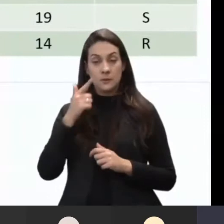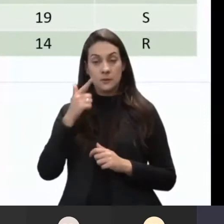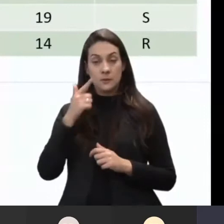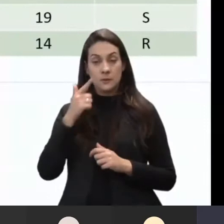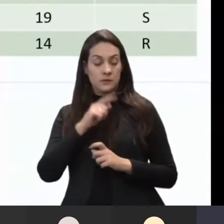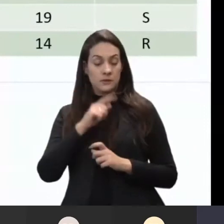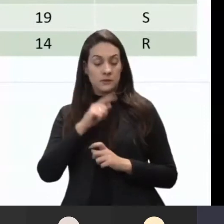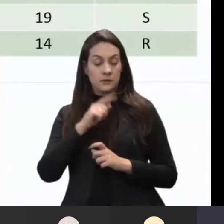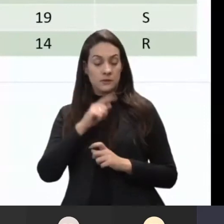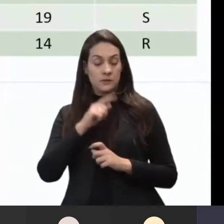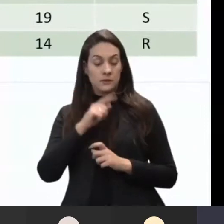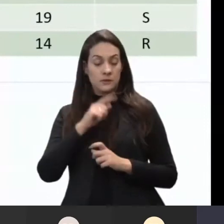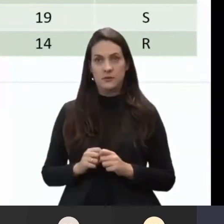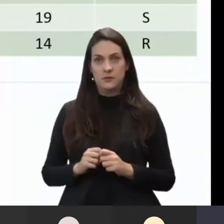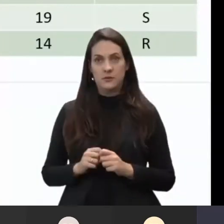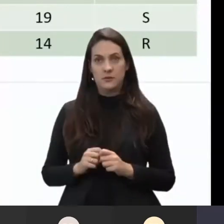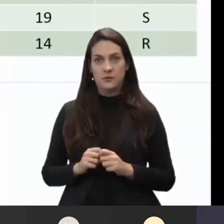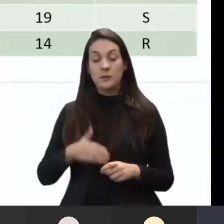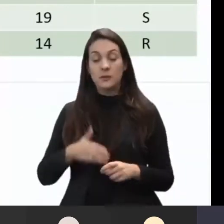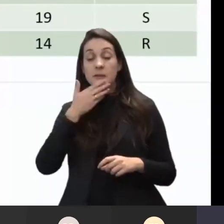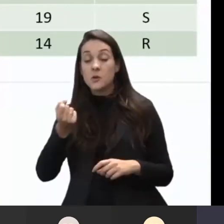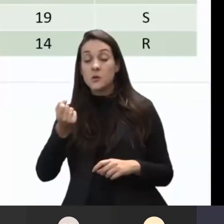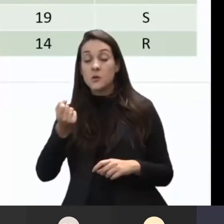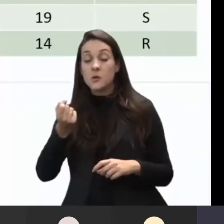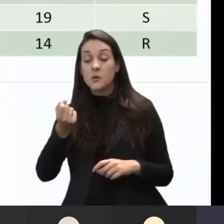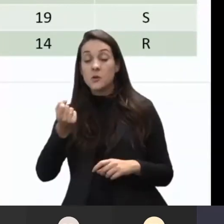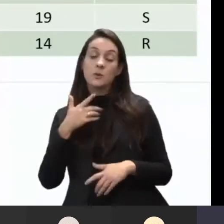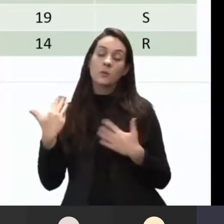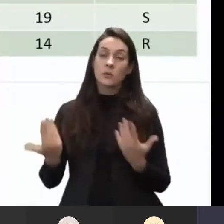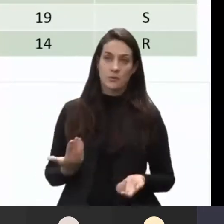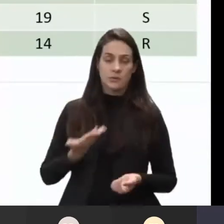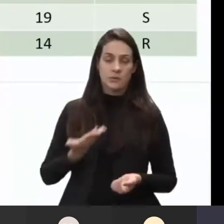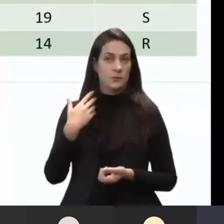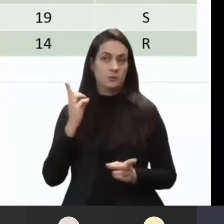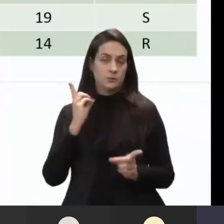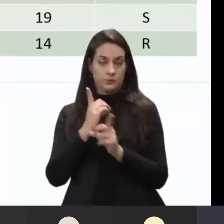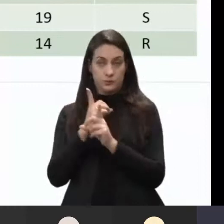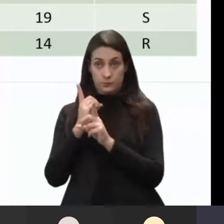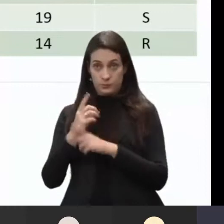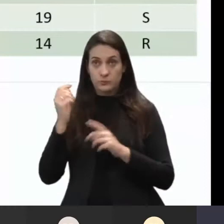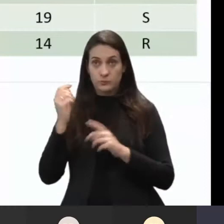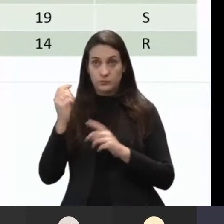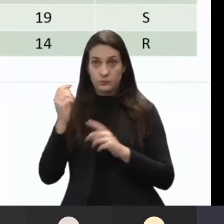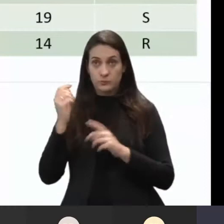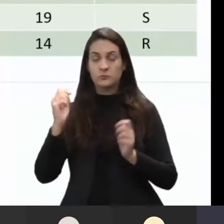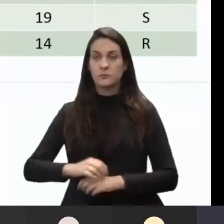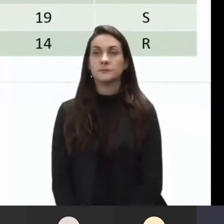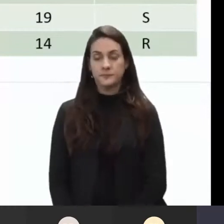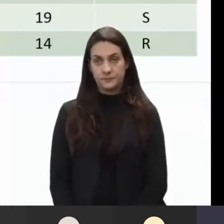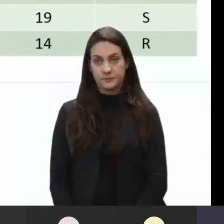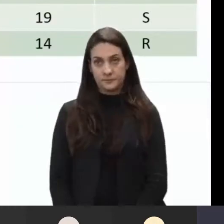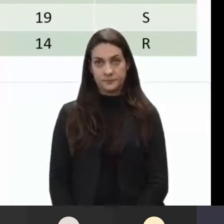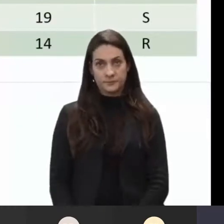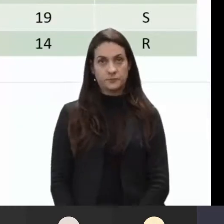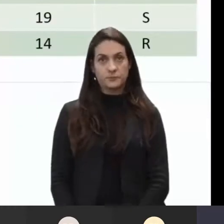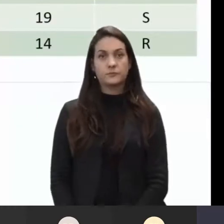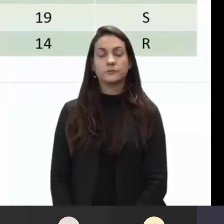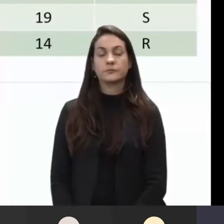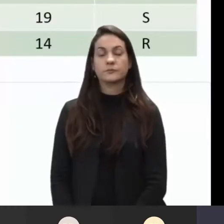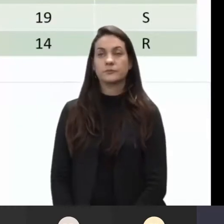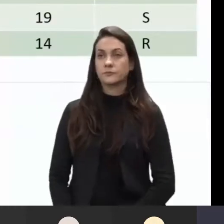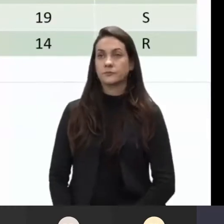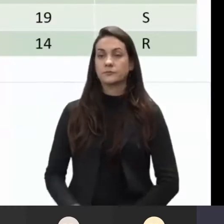conseguimos distinguir quais são os melhores antibióticos e quais são utilizados no tratamento do paciente.